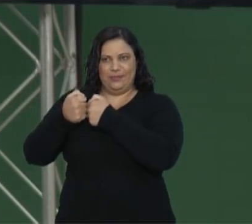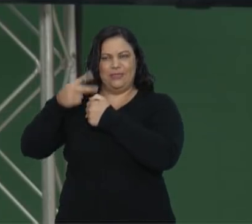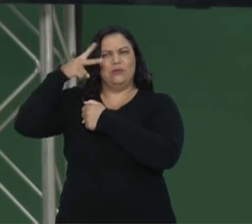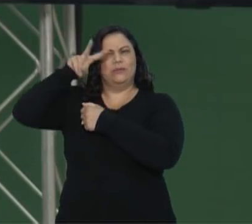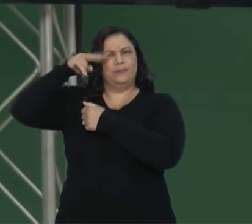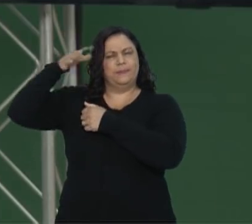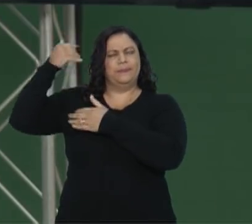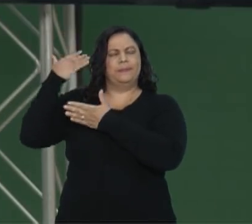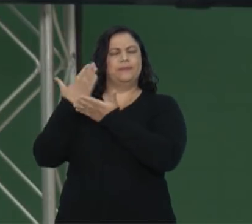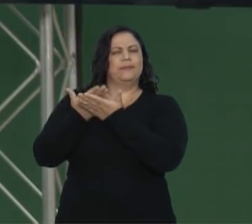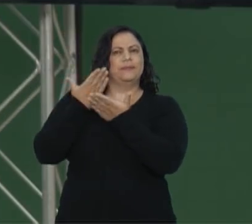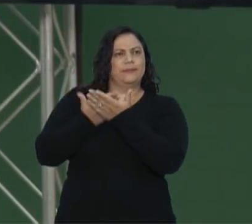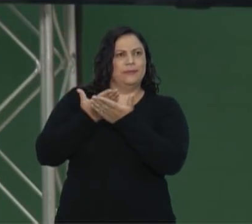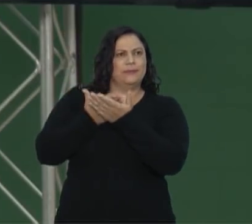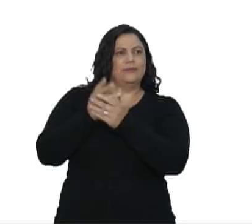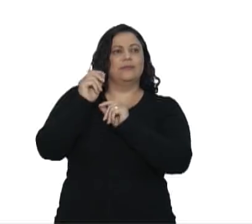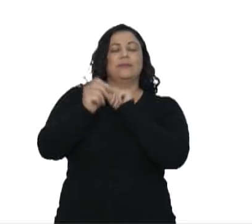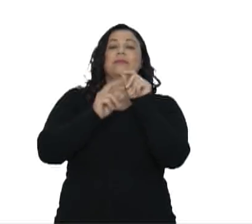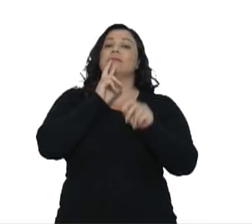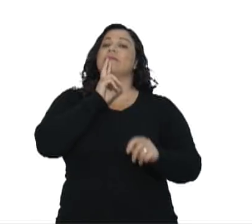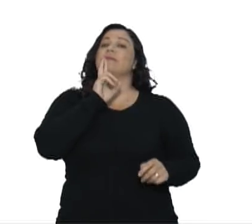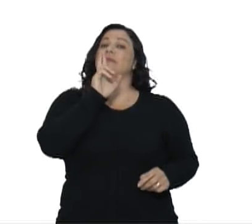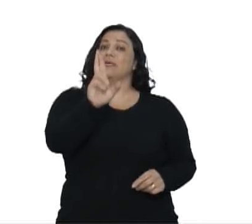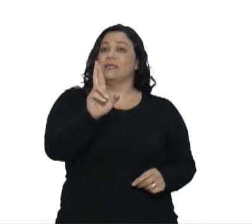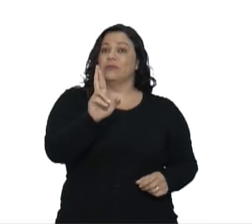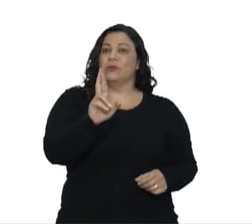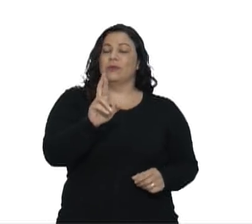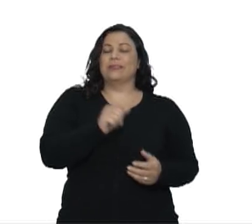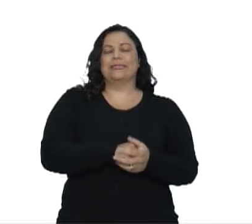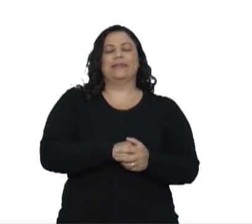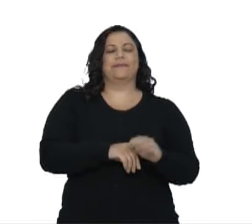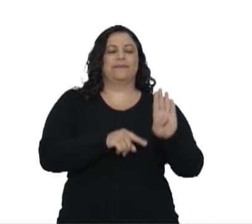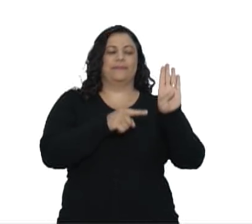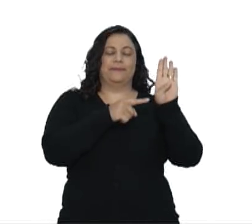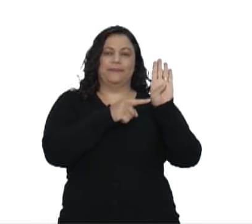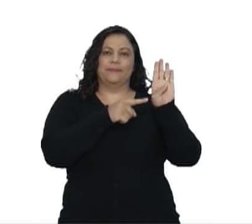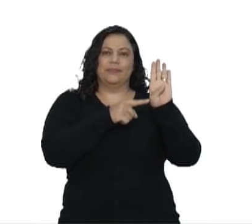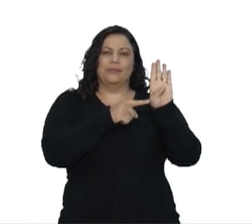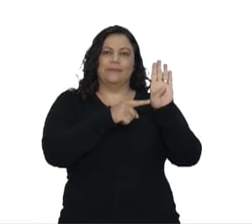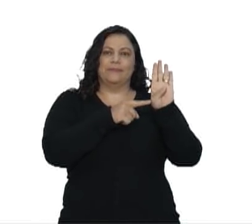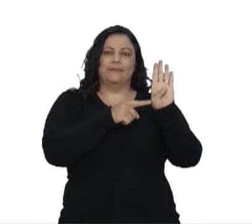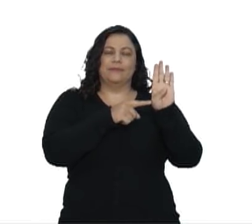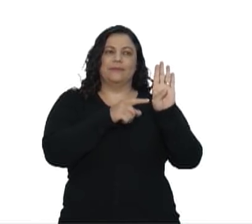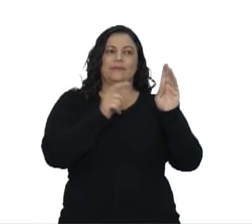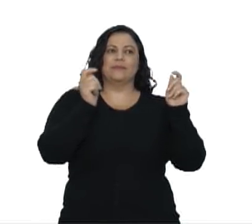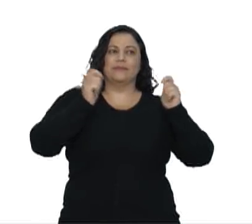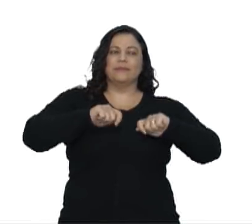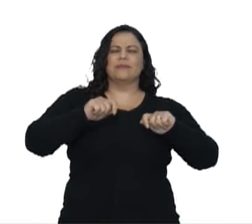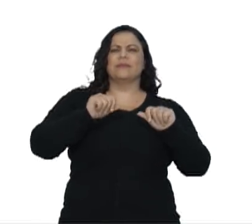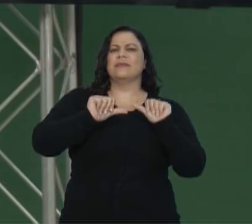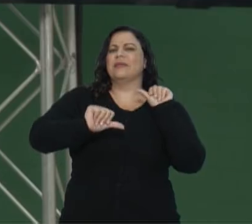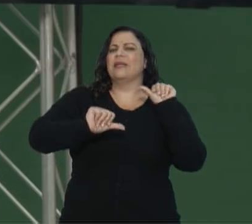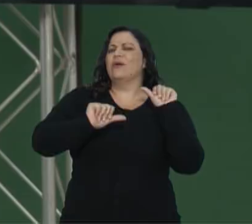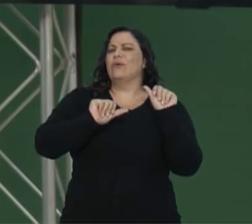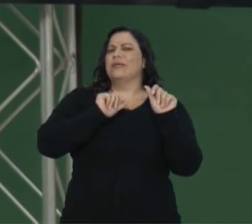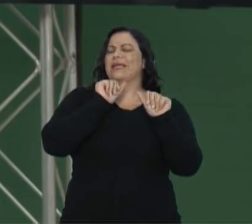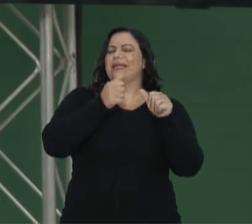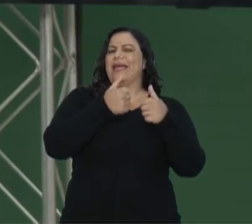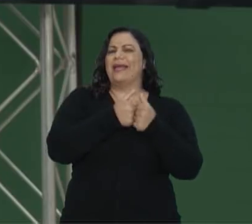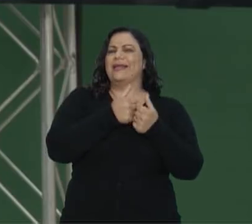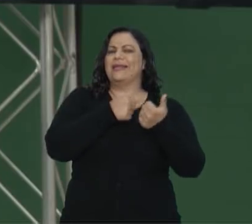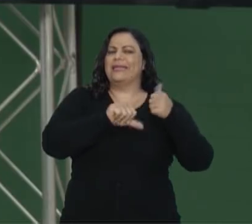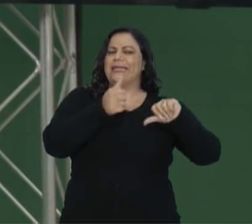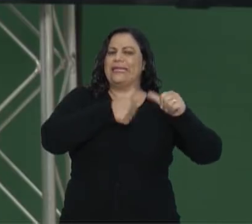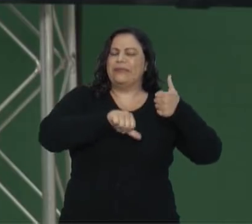a resposta correta, letra B, transformações químicas, a situação 2. Quando